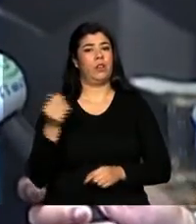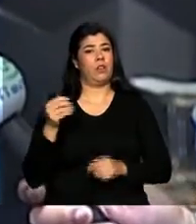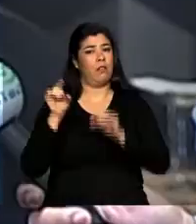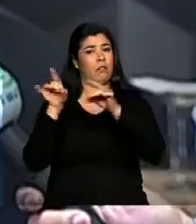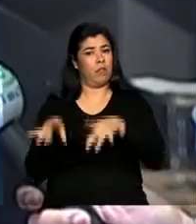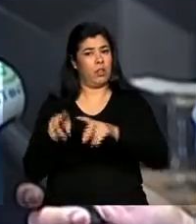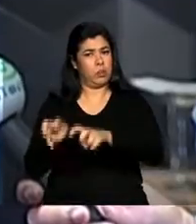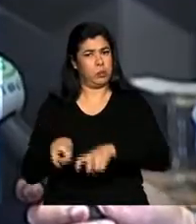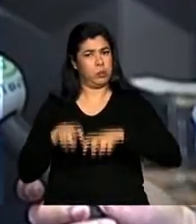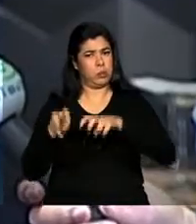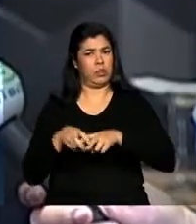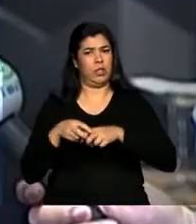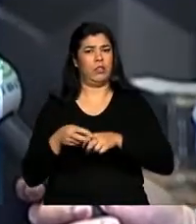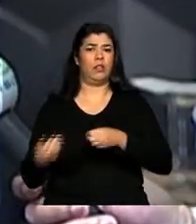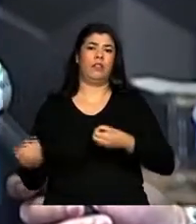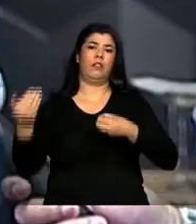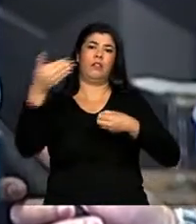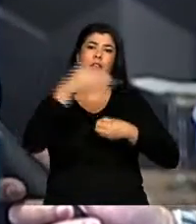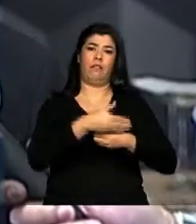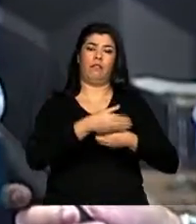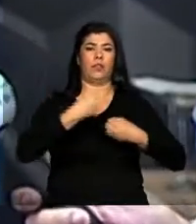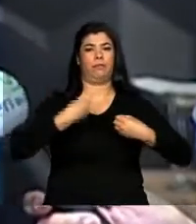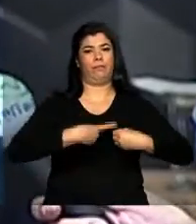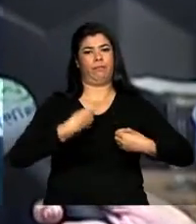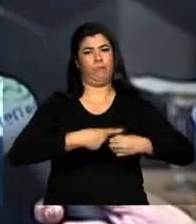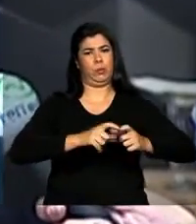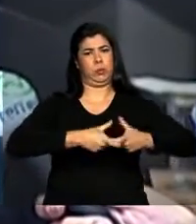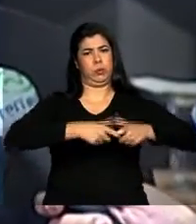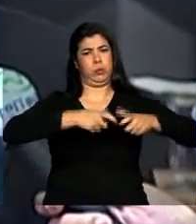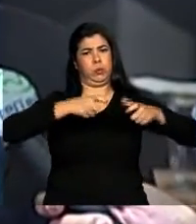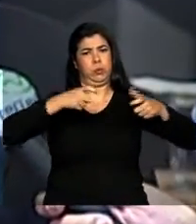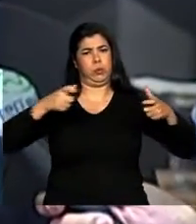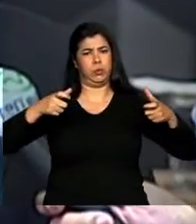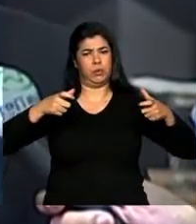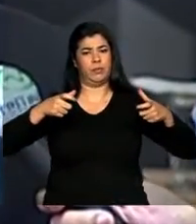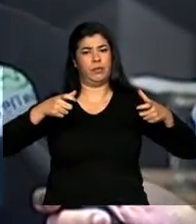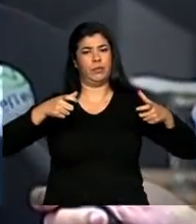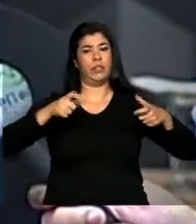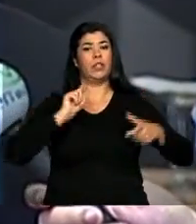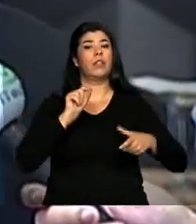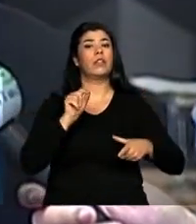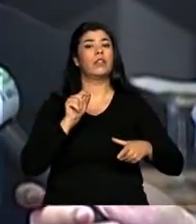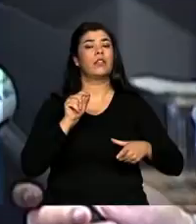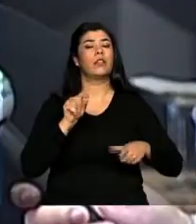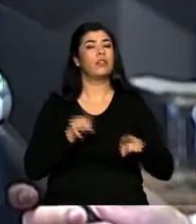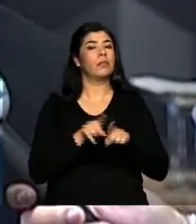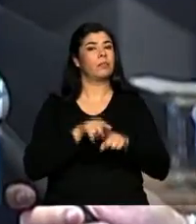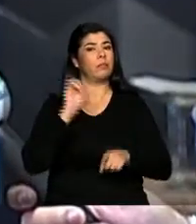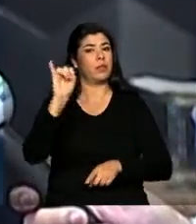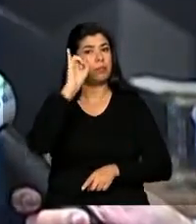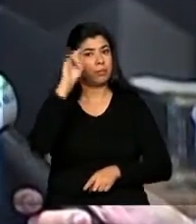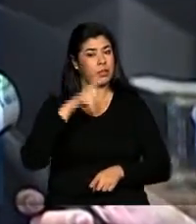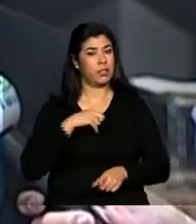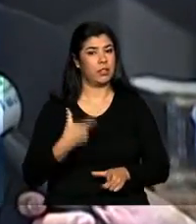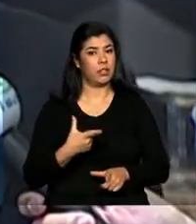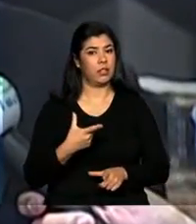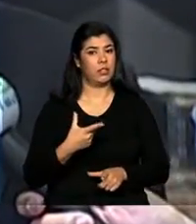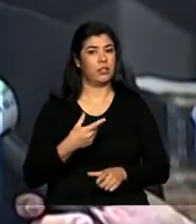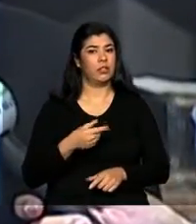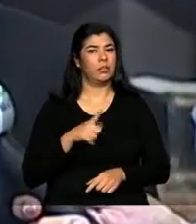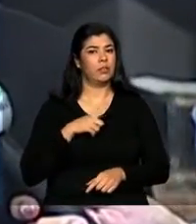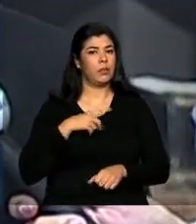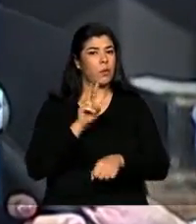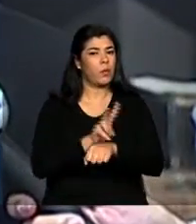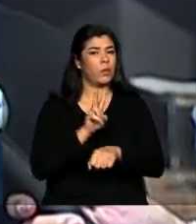excessivo, né, o inchaço, digamos assim, das grandes cidades. E é fundamental também para conter a inflação. Nós sabemos que